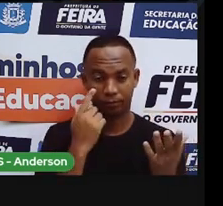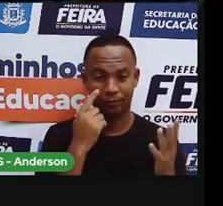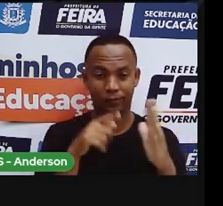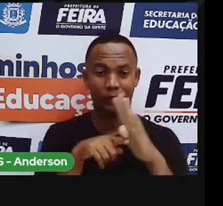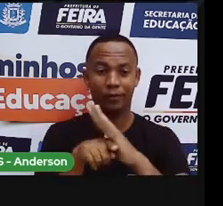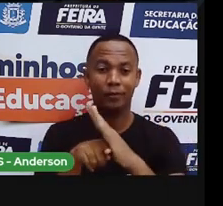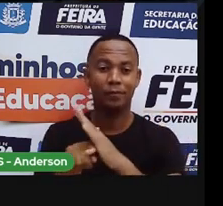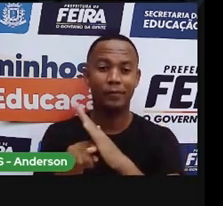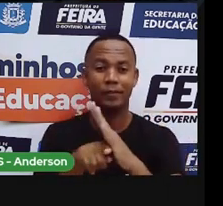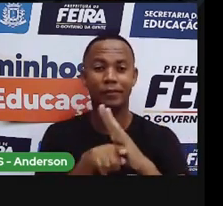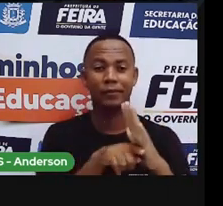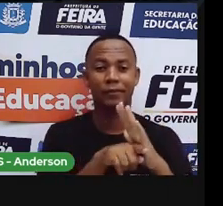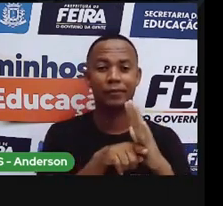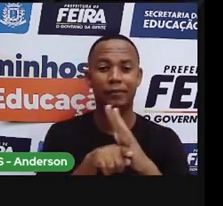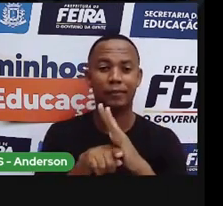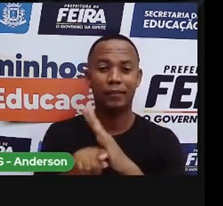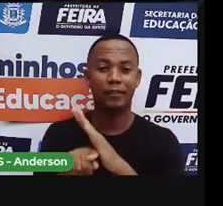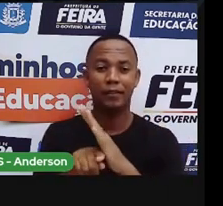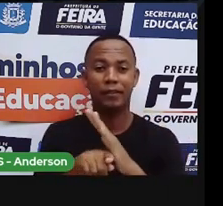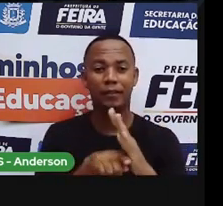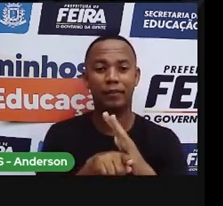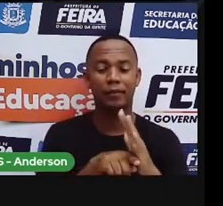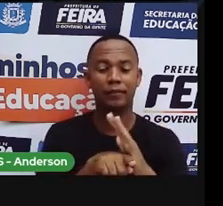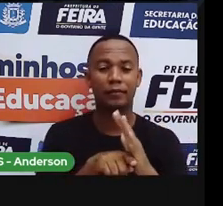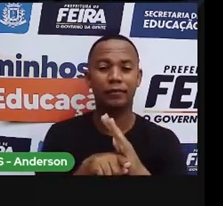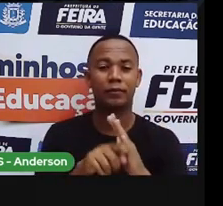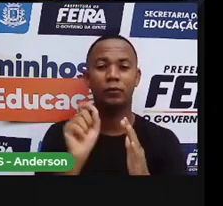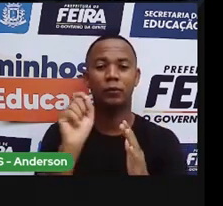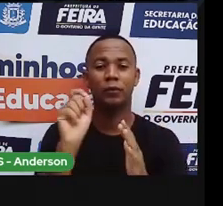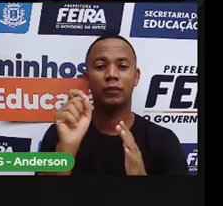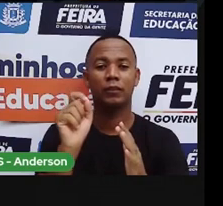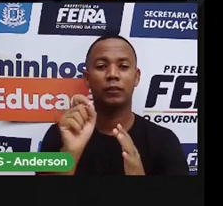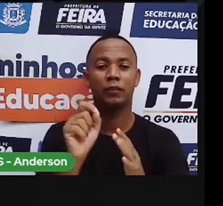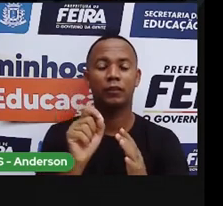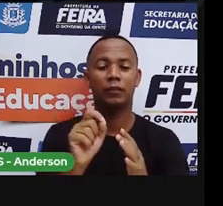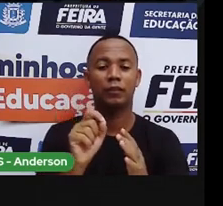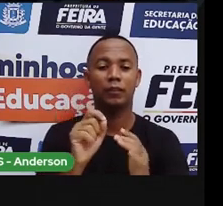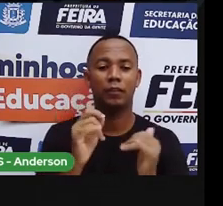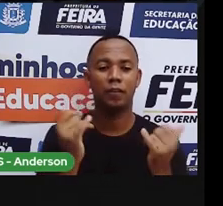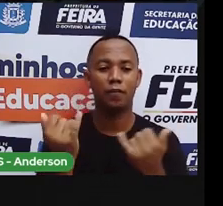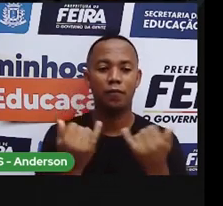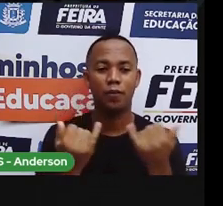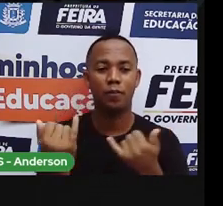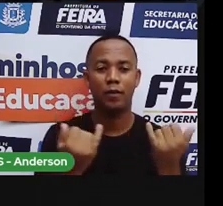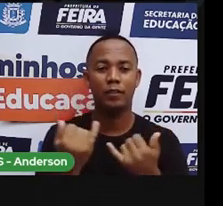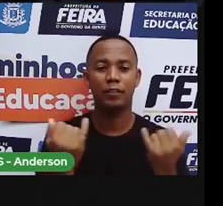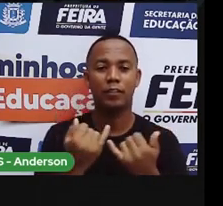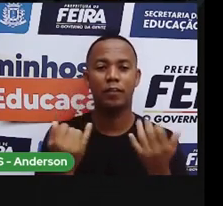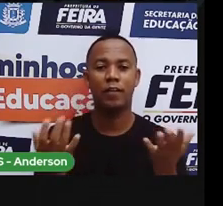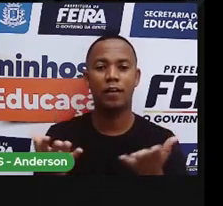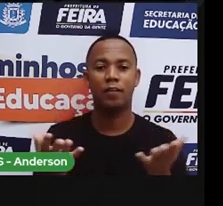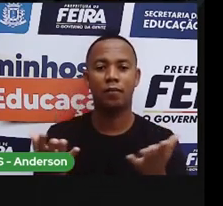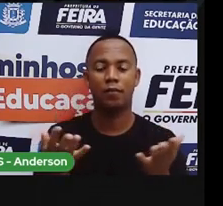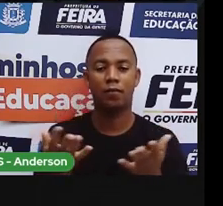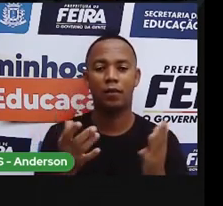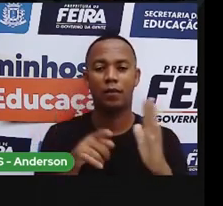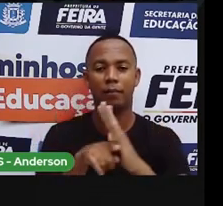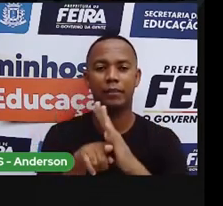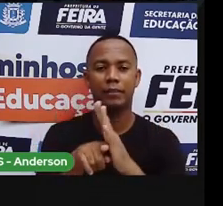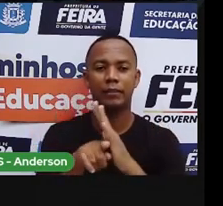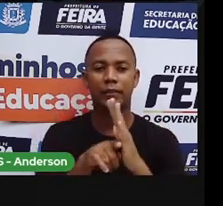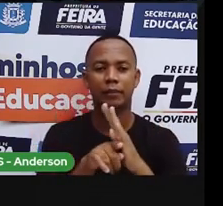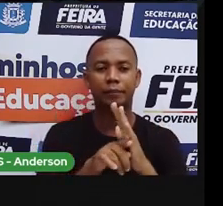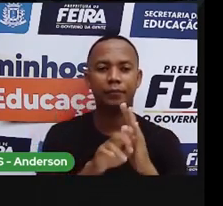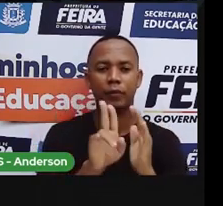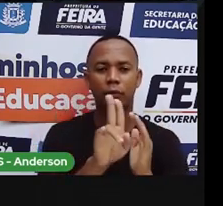pesquisar, né? Então, a Pró já passou aqui várias informações para vocês e cabe agora o quê? A vocês